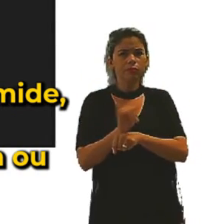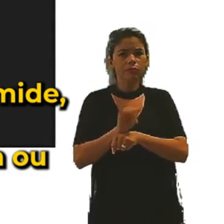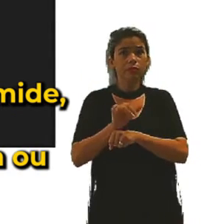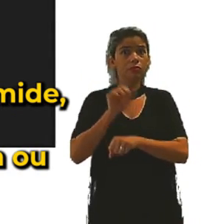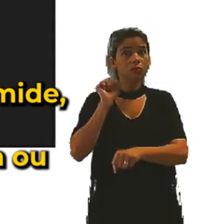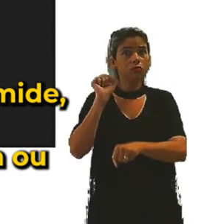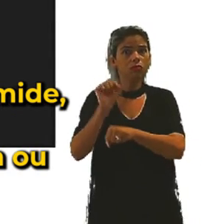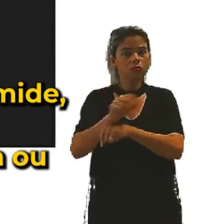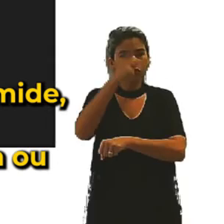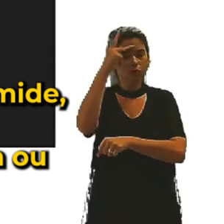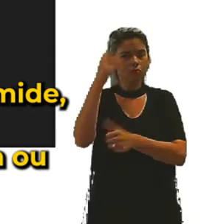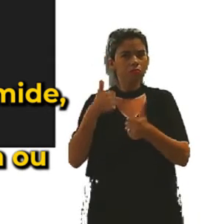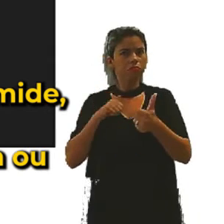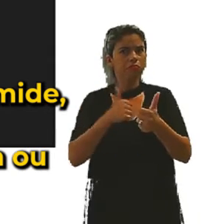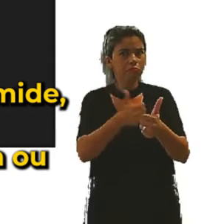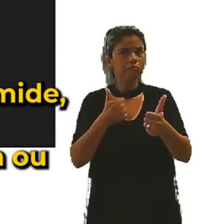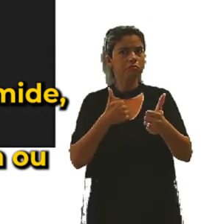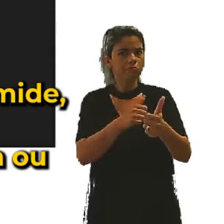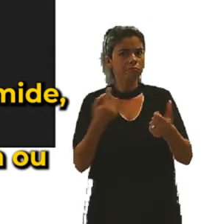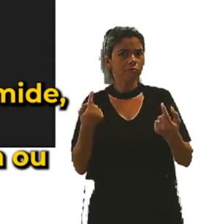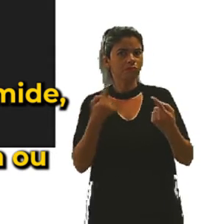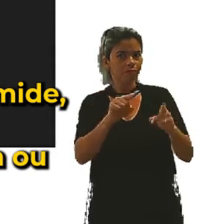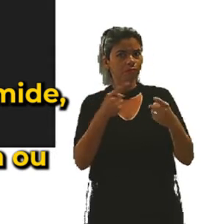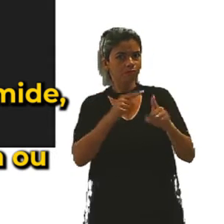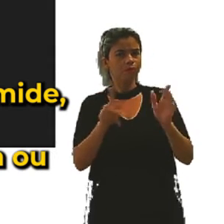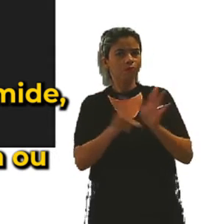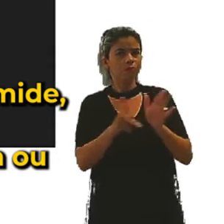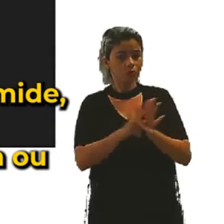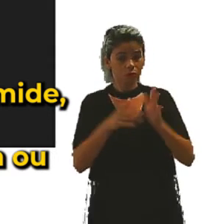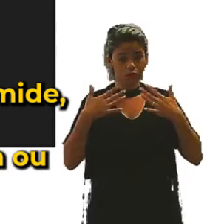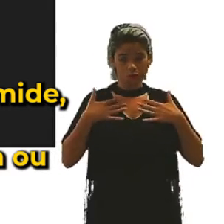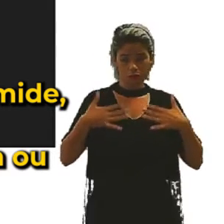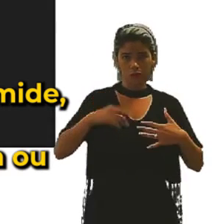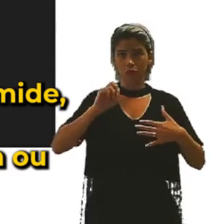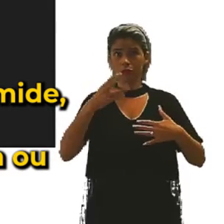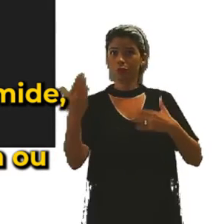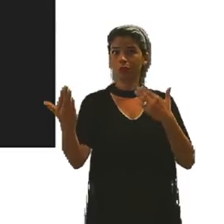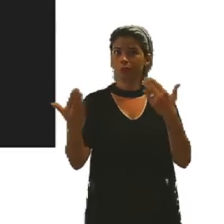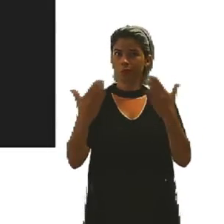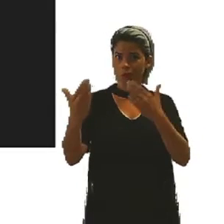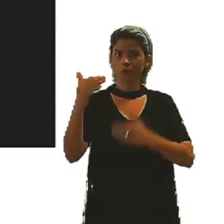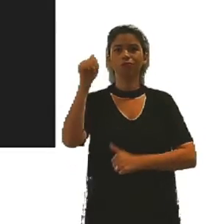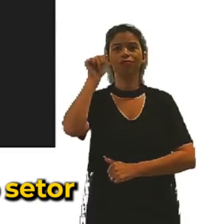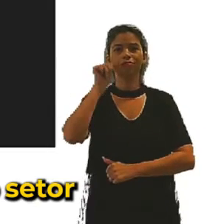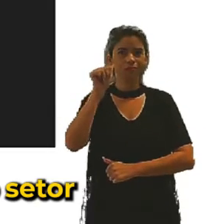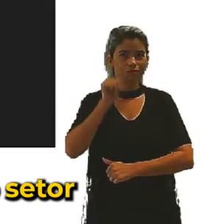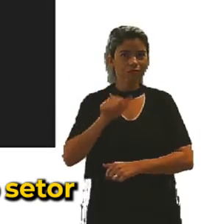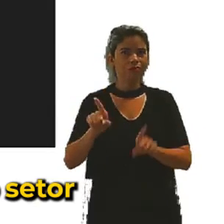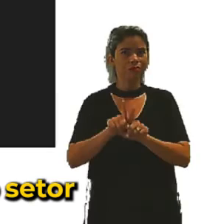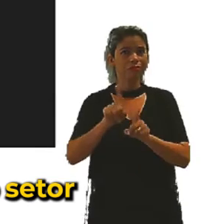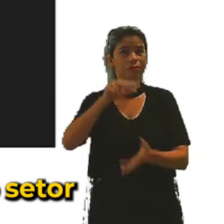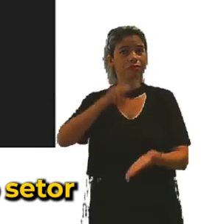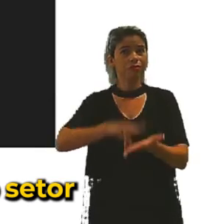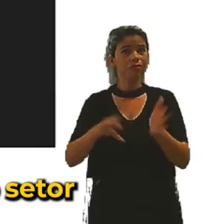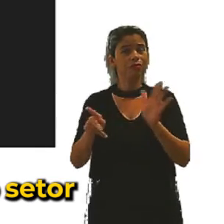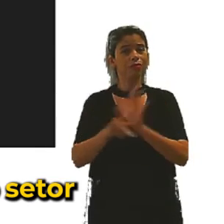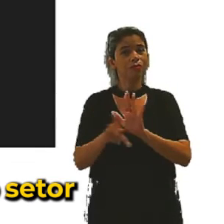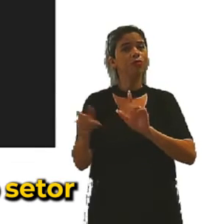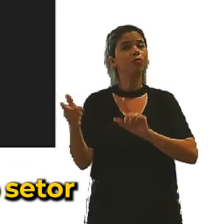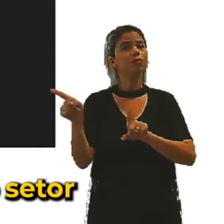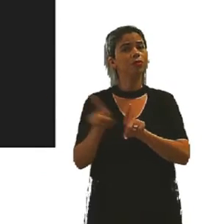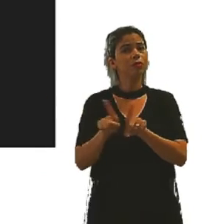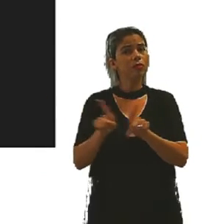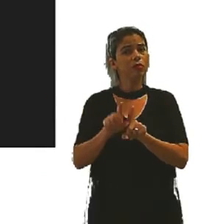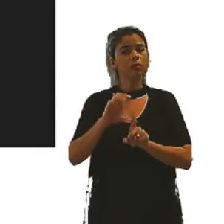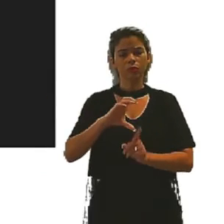que o agressor persiga, intimide, ameace ou coloque em perigo a integridade física ou psicológica dessas mulheres. Um compromisso assumido também com